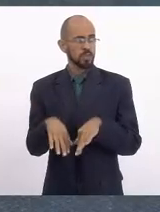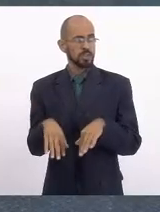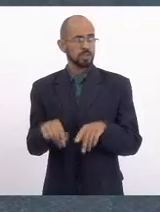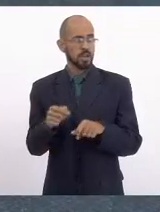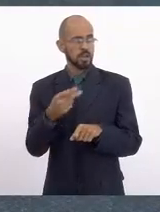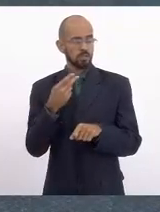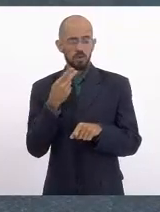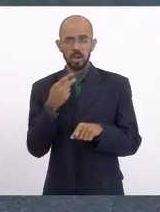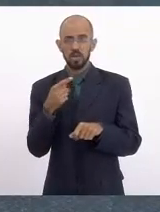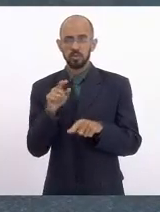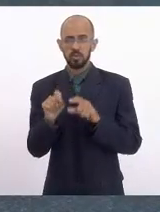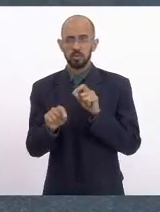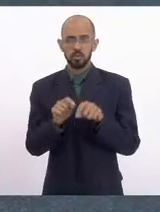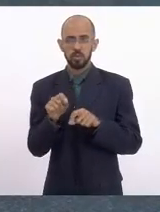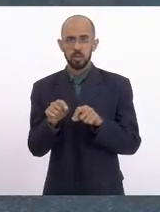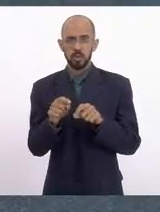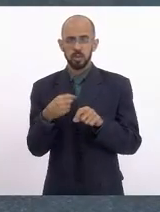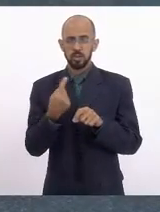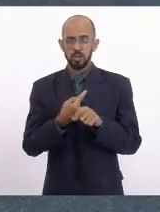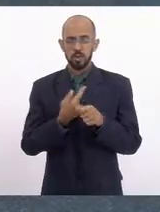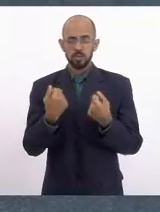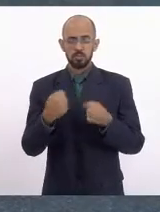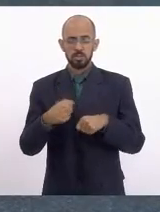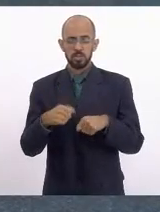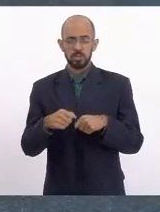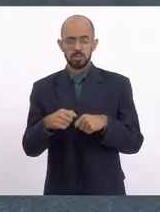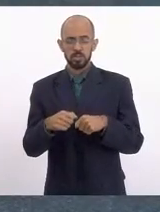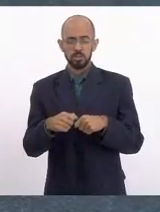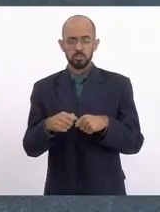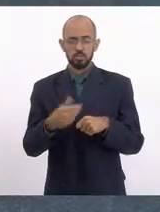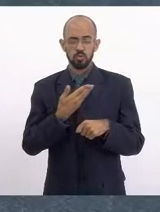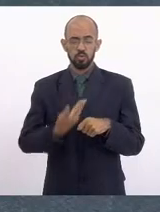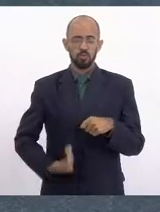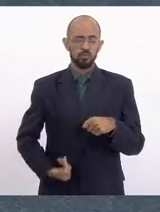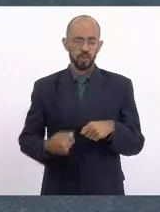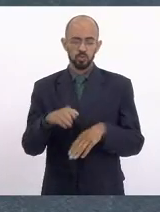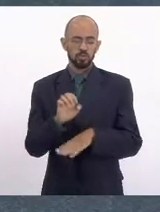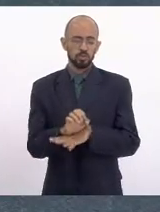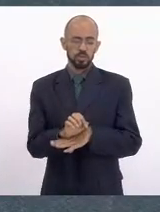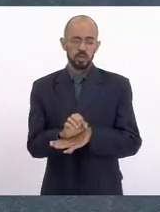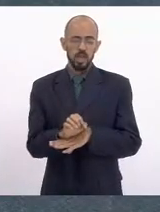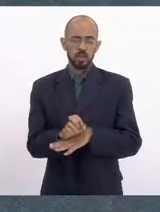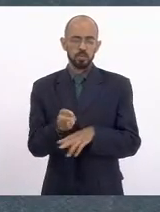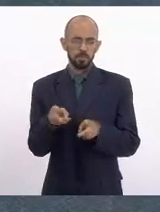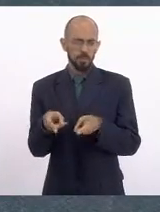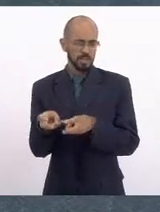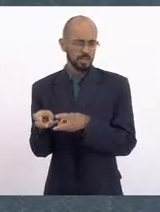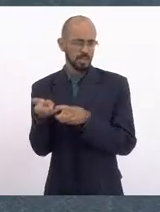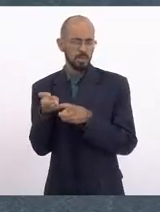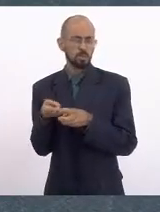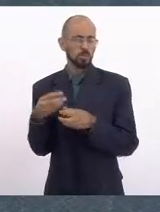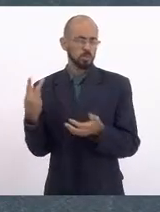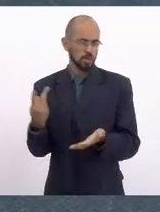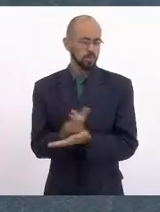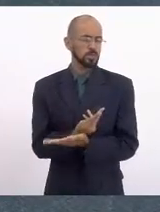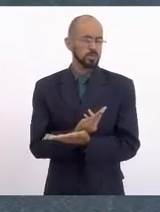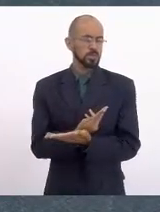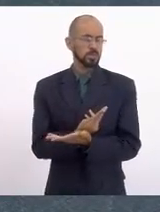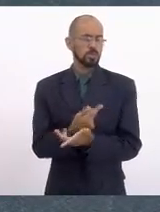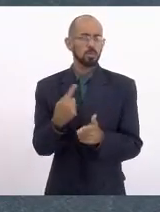dizer que é preciso que o governo do estado Verifique o que está acontecendo